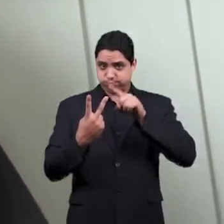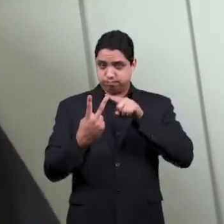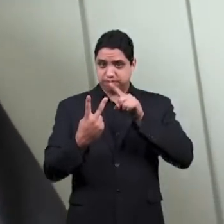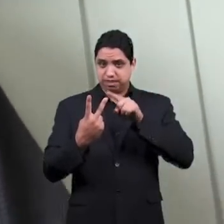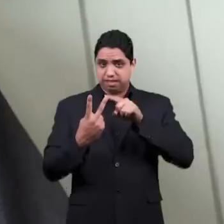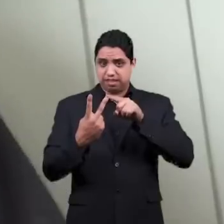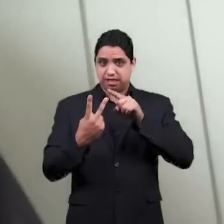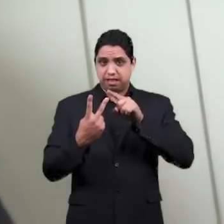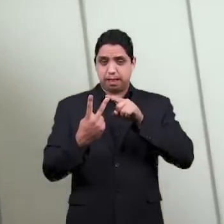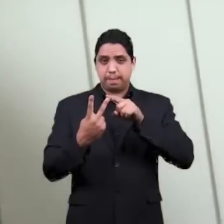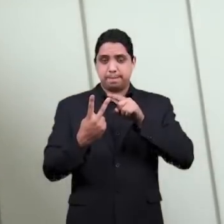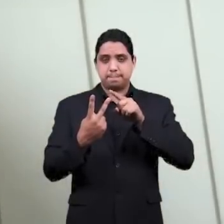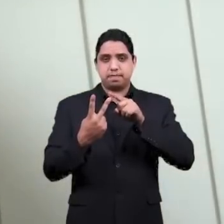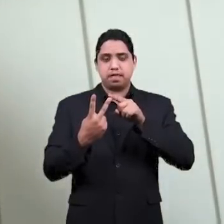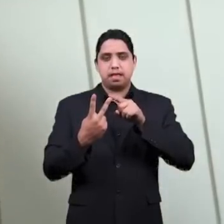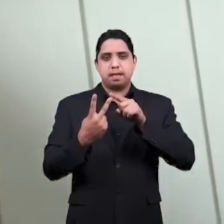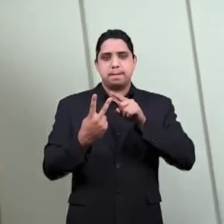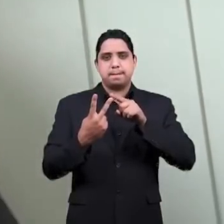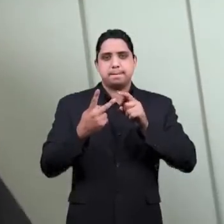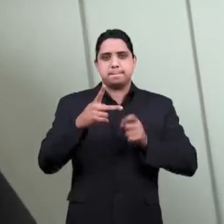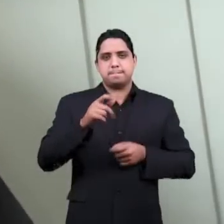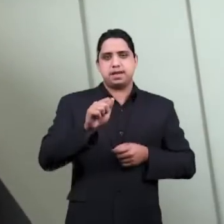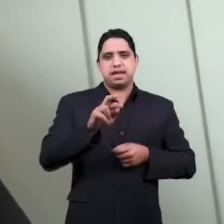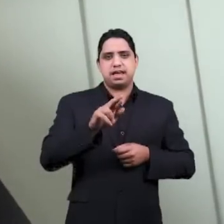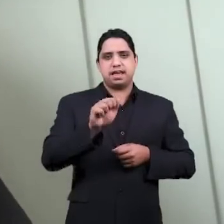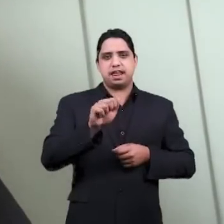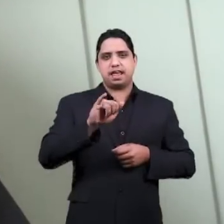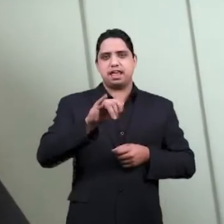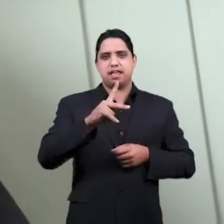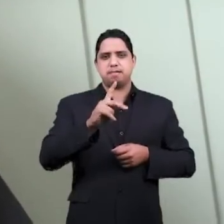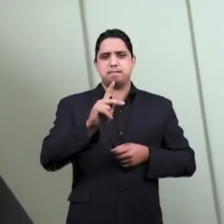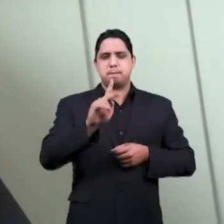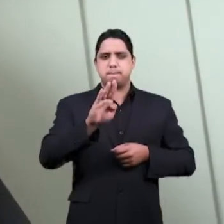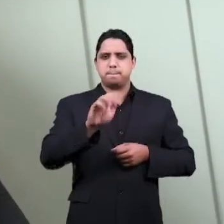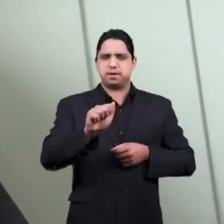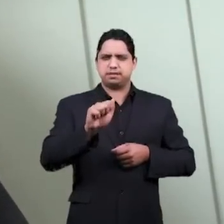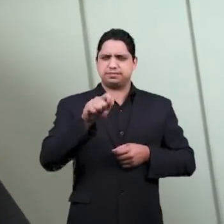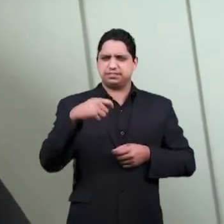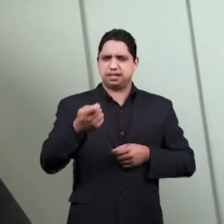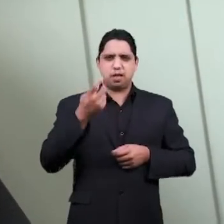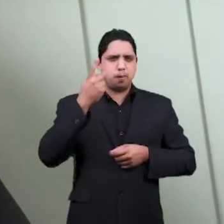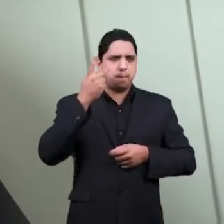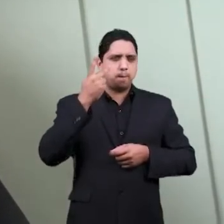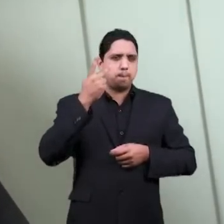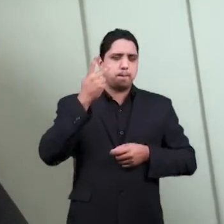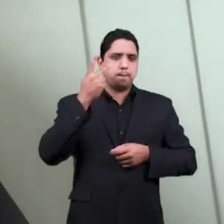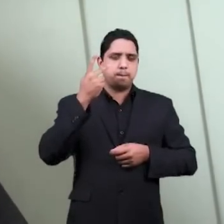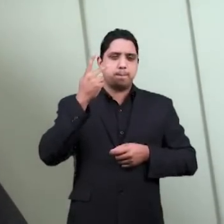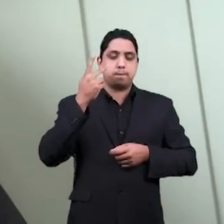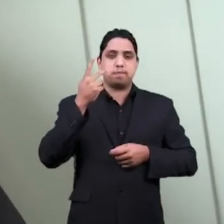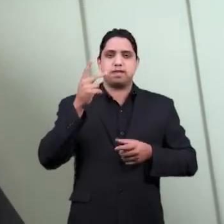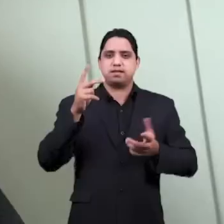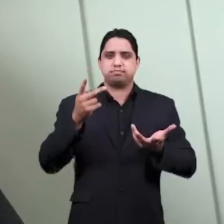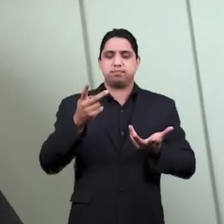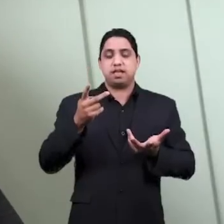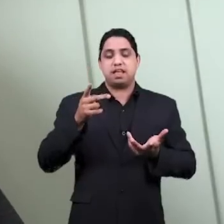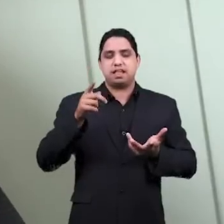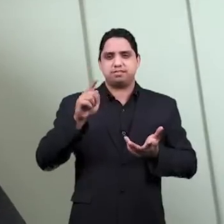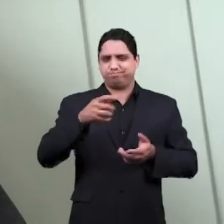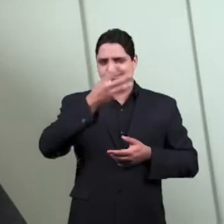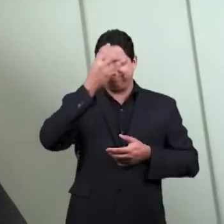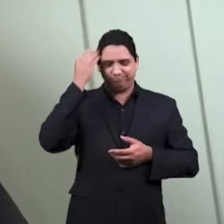lá para Paraíba, onde ali o culto na igreja, aliás, a